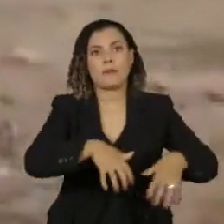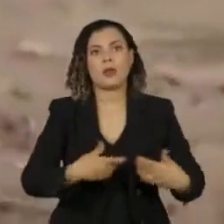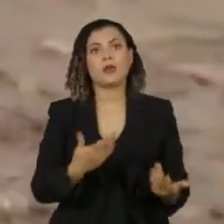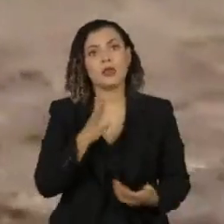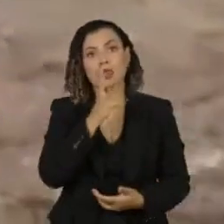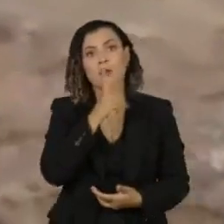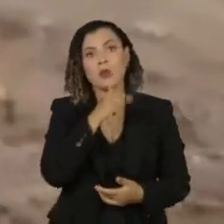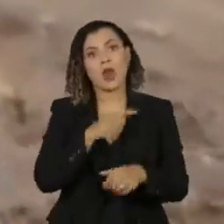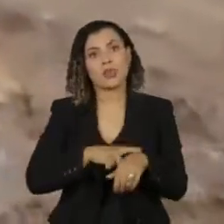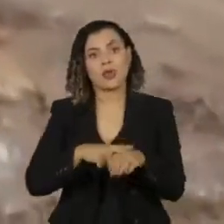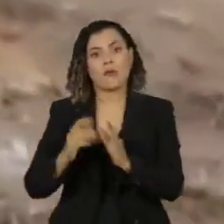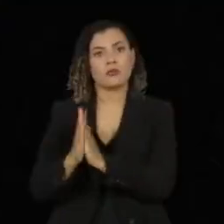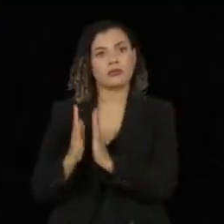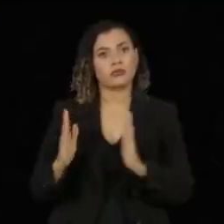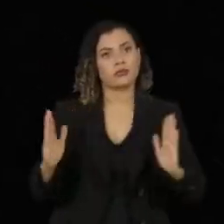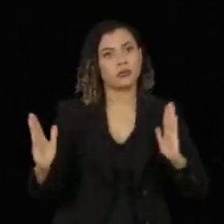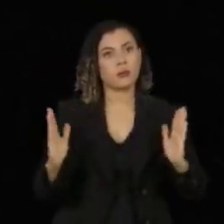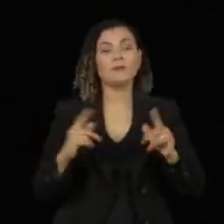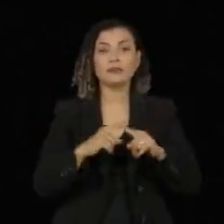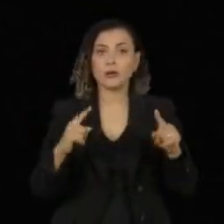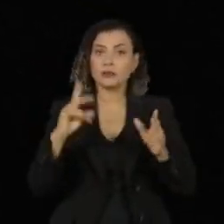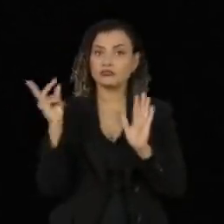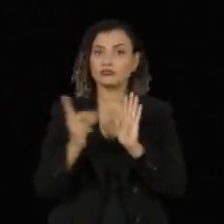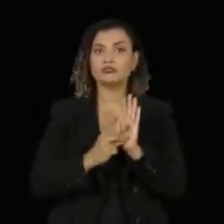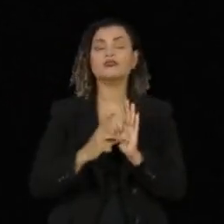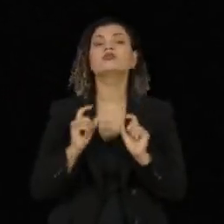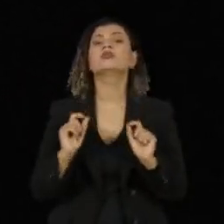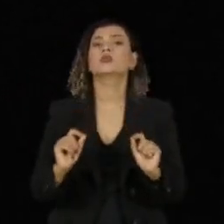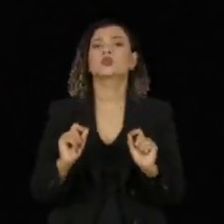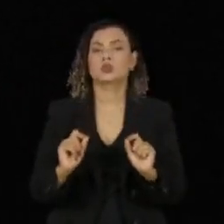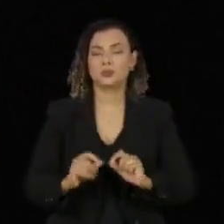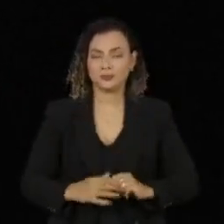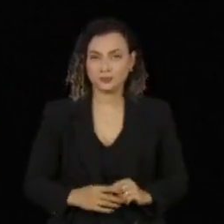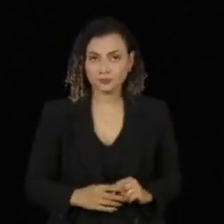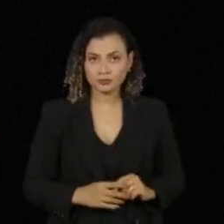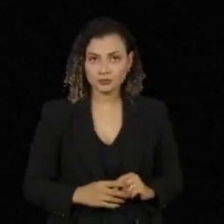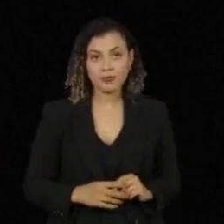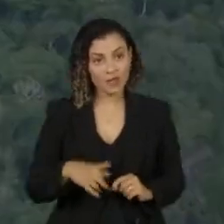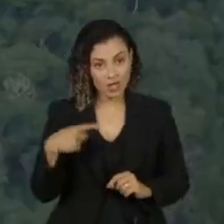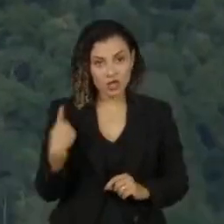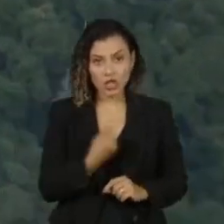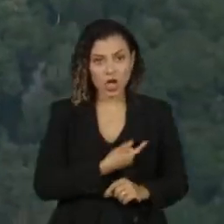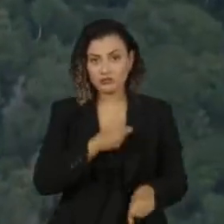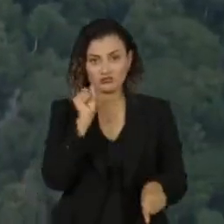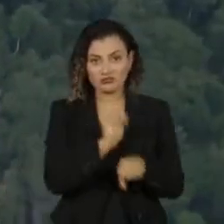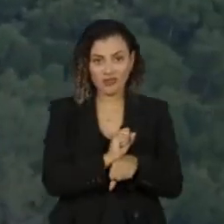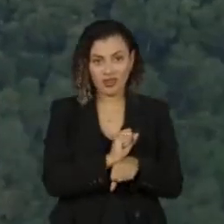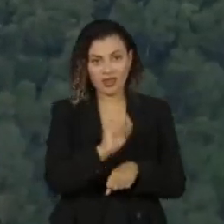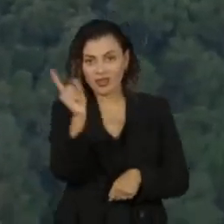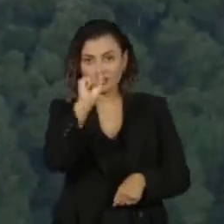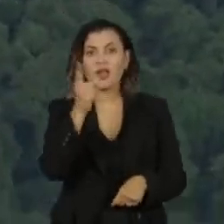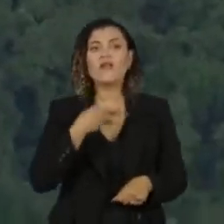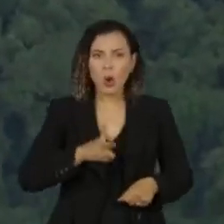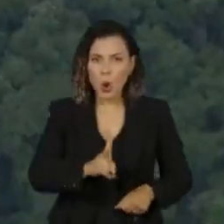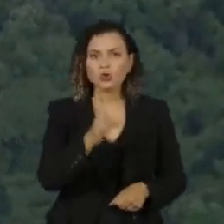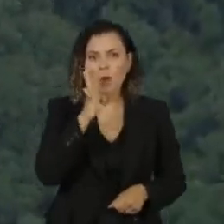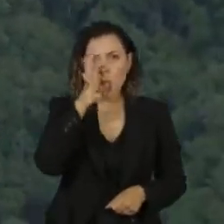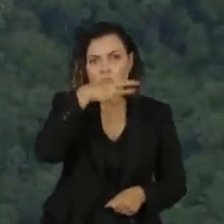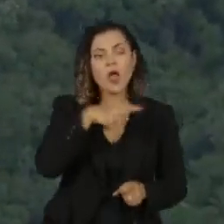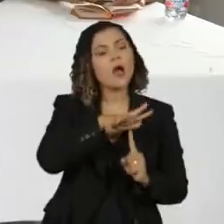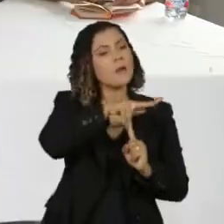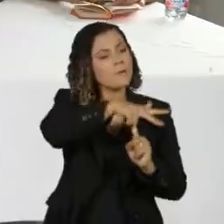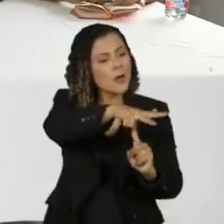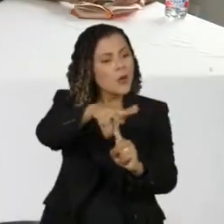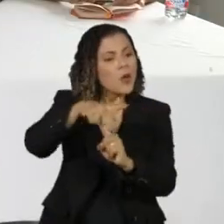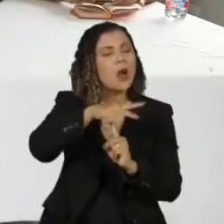aí um tempinho, né? Não se justifica que voos continuem sobrevoando aqui o território